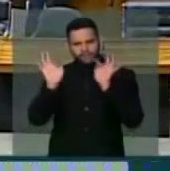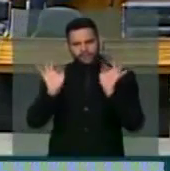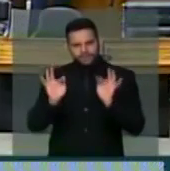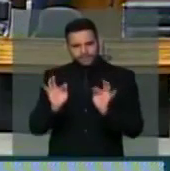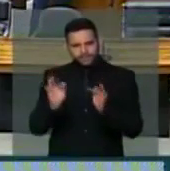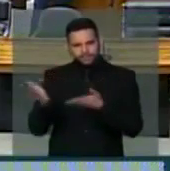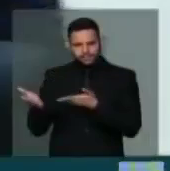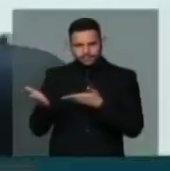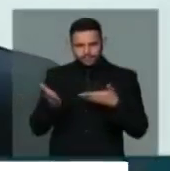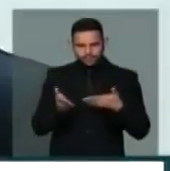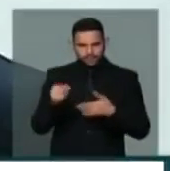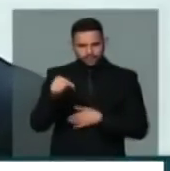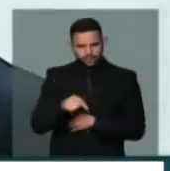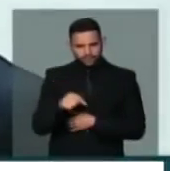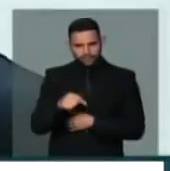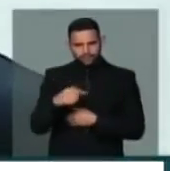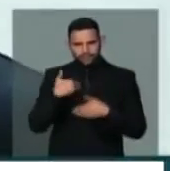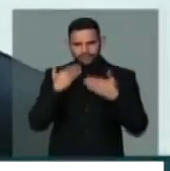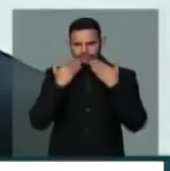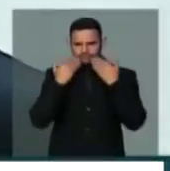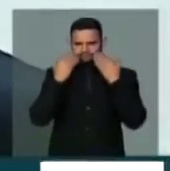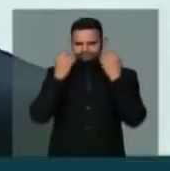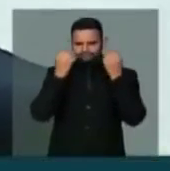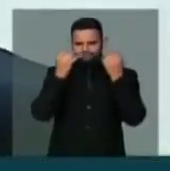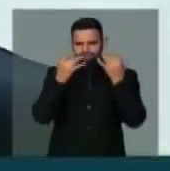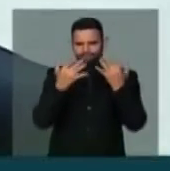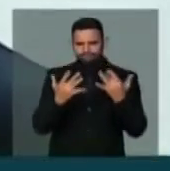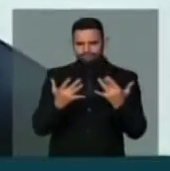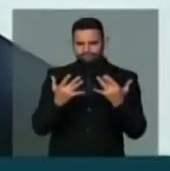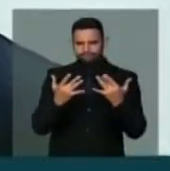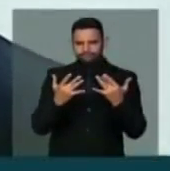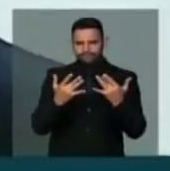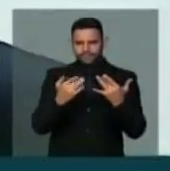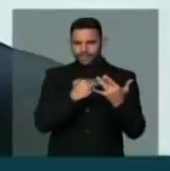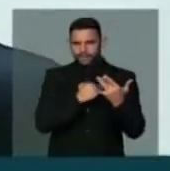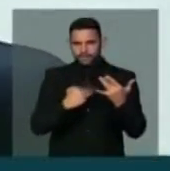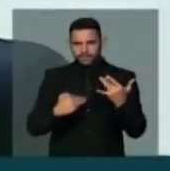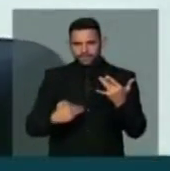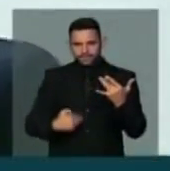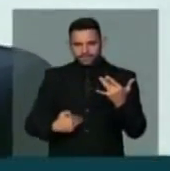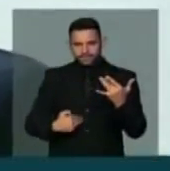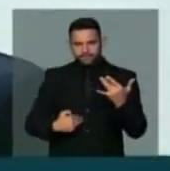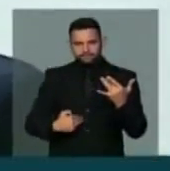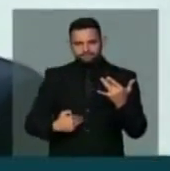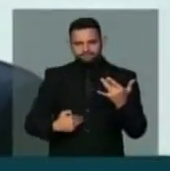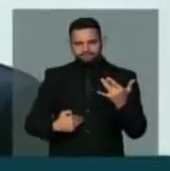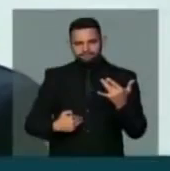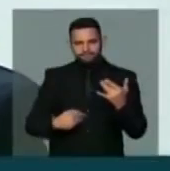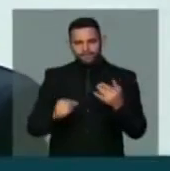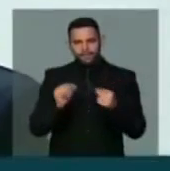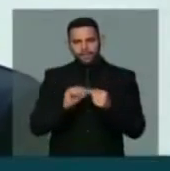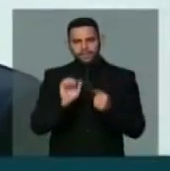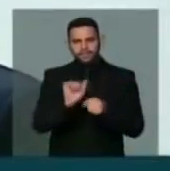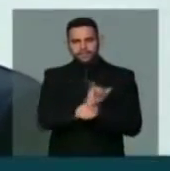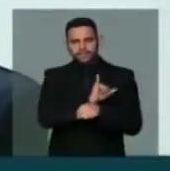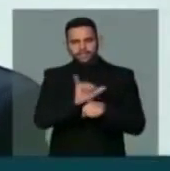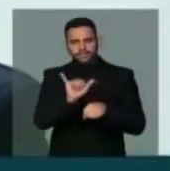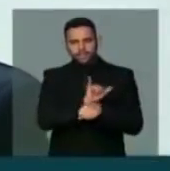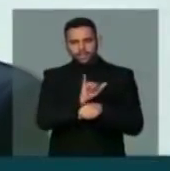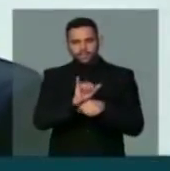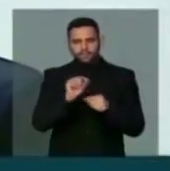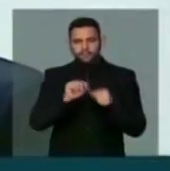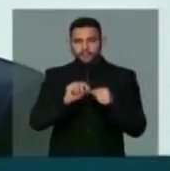recebê-la aqui, e a exposição apresentada pela ministra das estratégias desenvolvidas